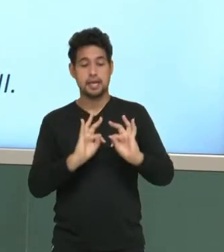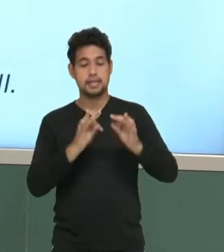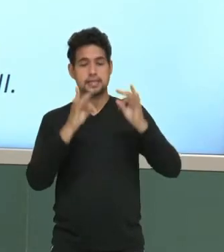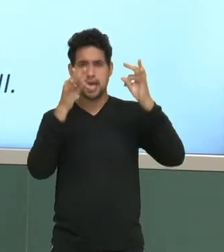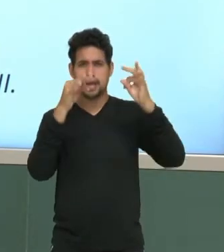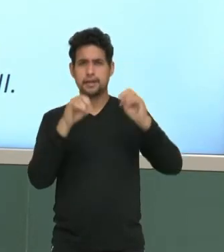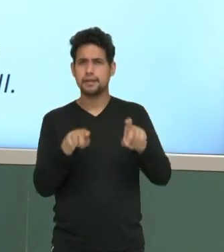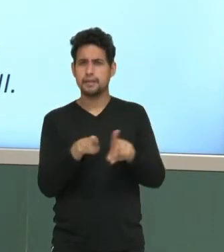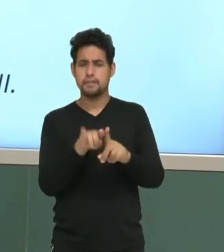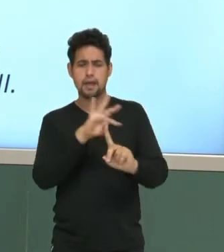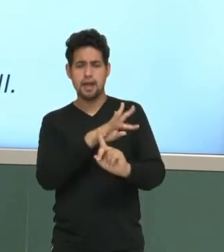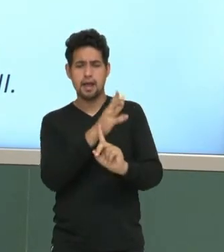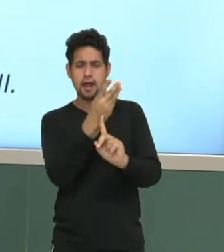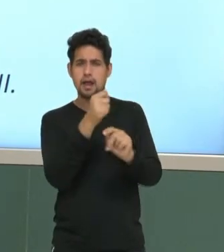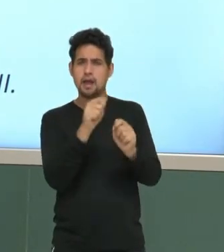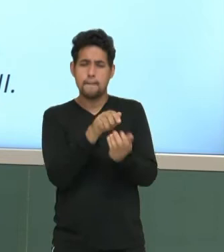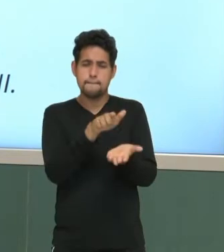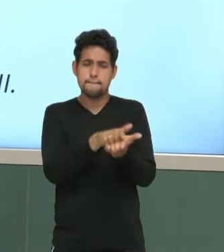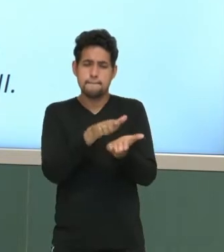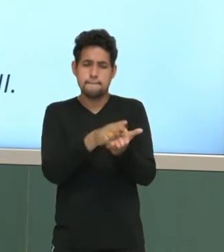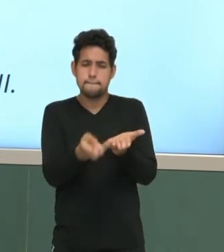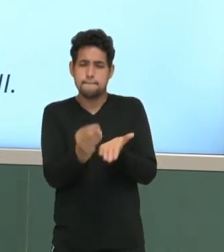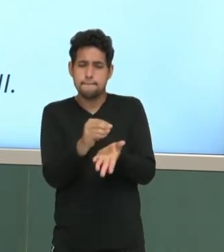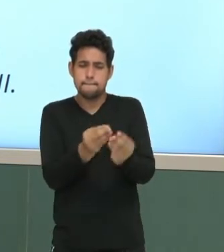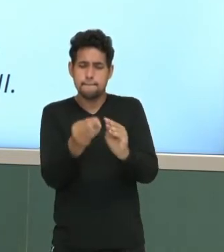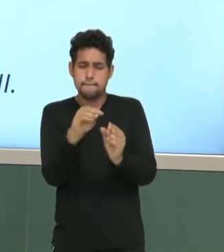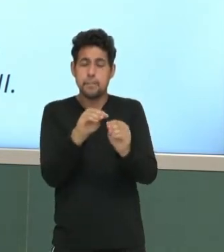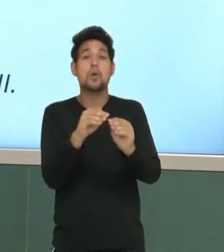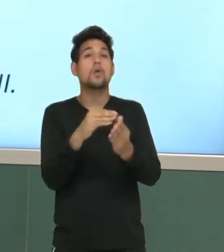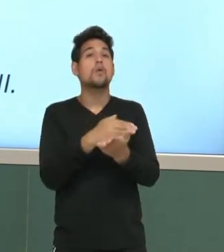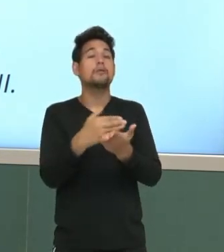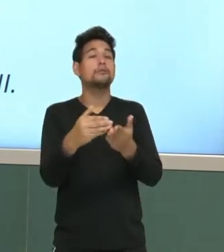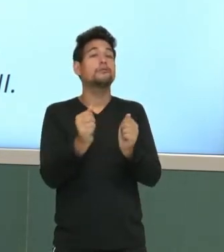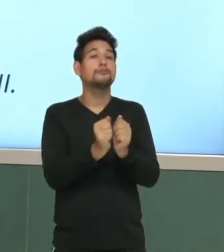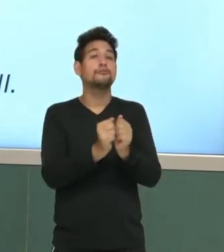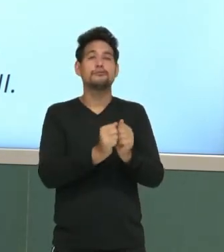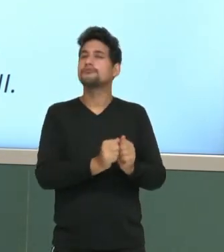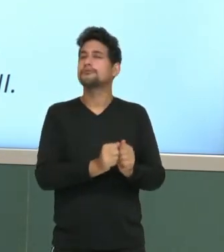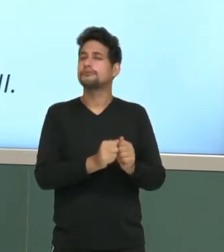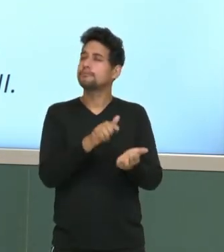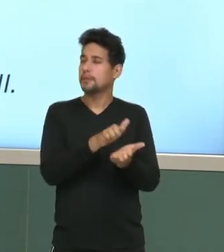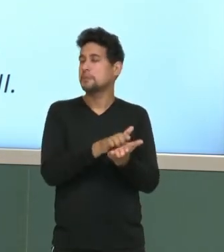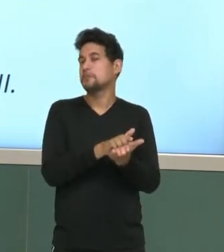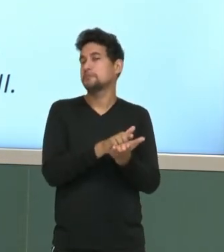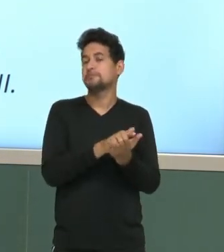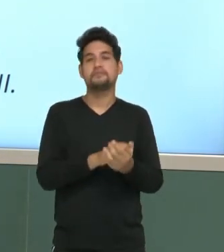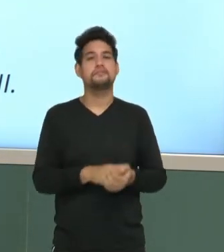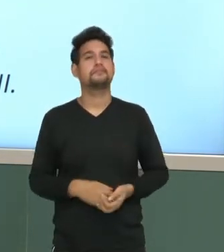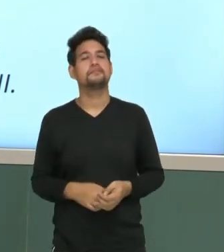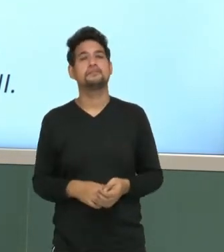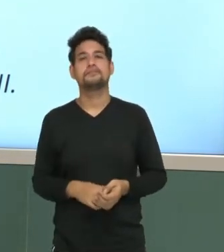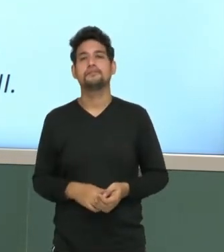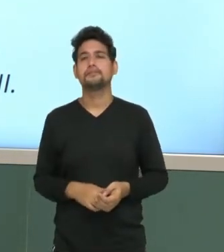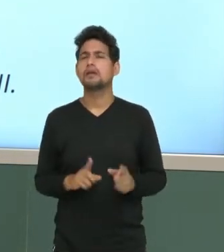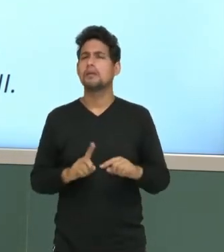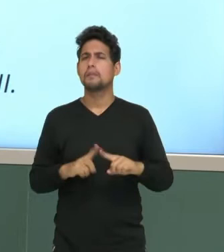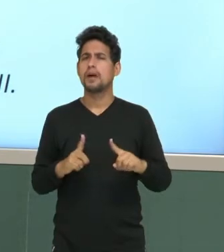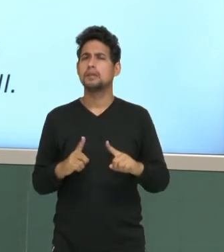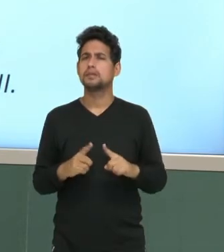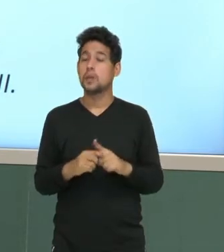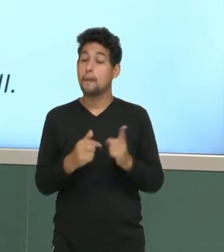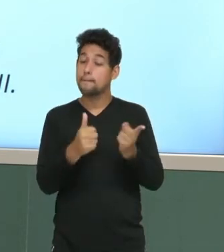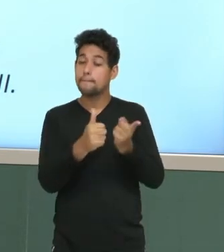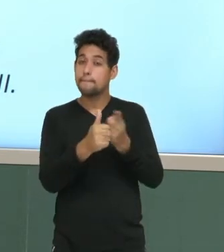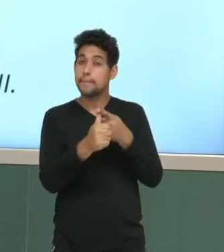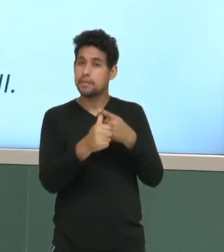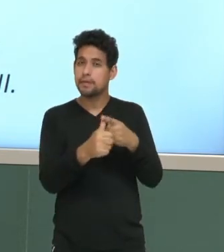essa arte de fazer a dobradura com os papéis, nasceu junto com a matéria-prima, o papel. Os primeiros